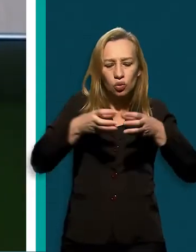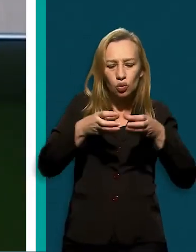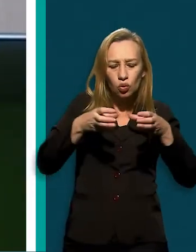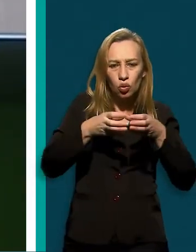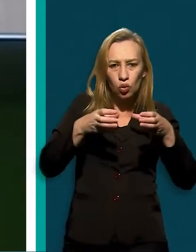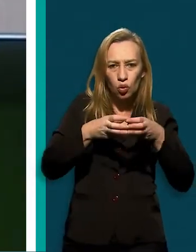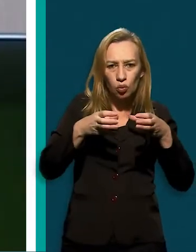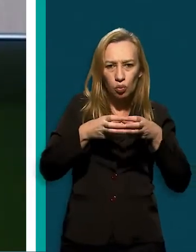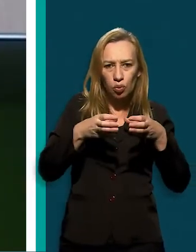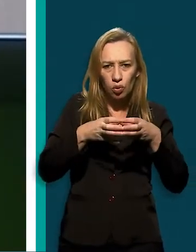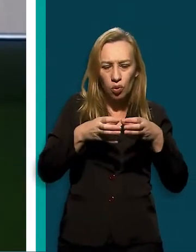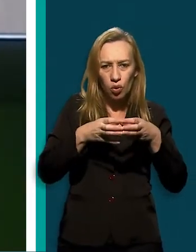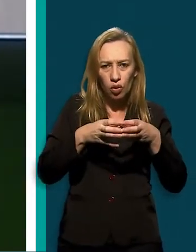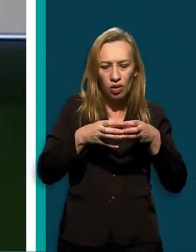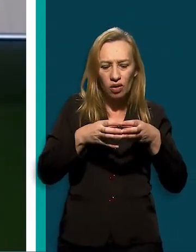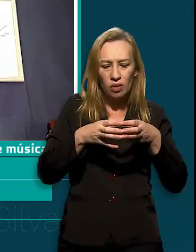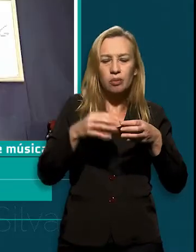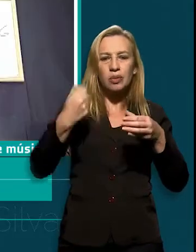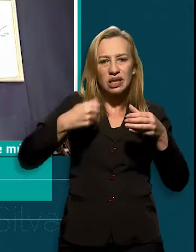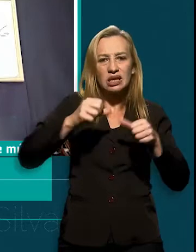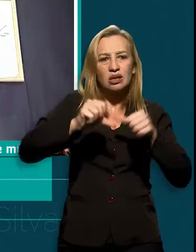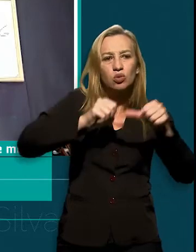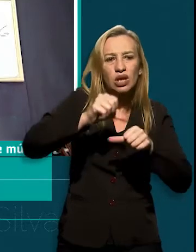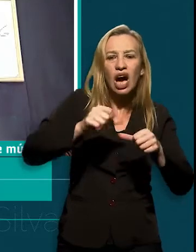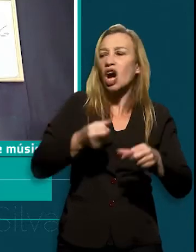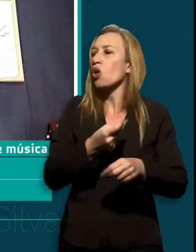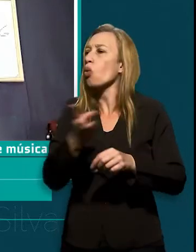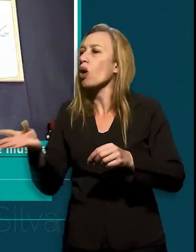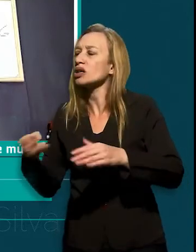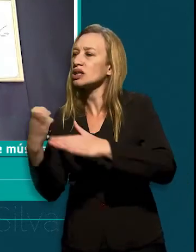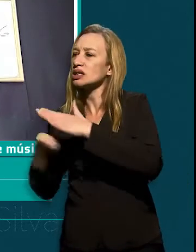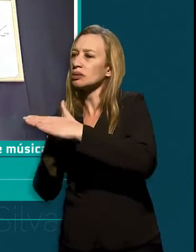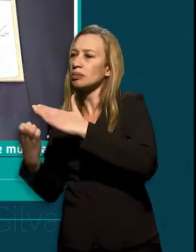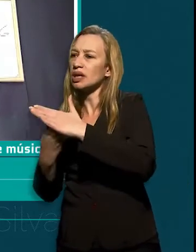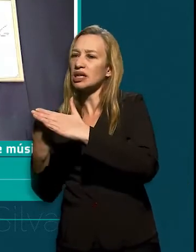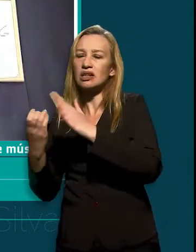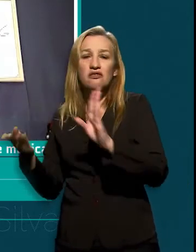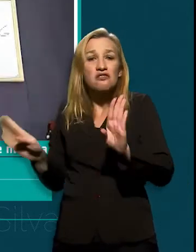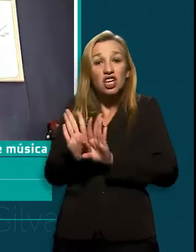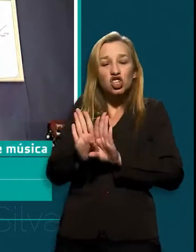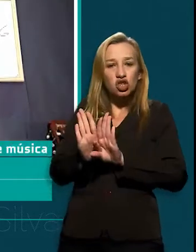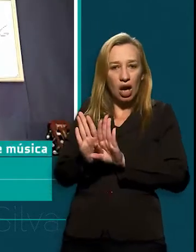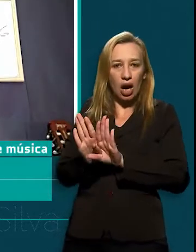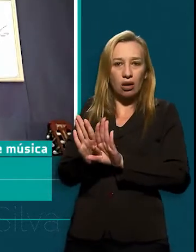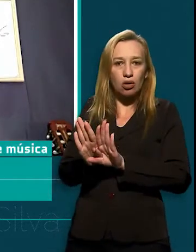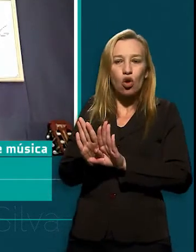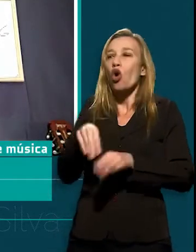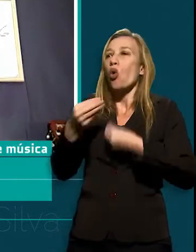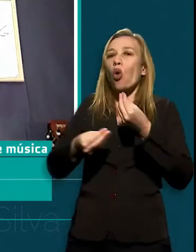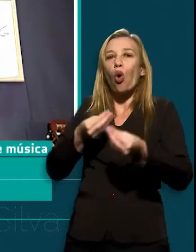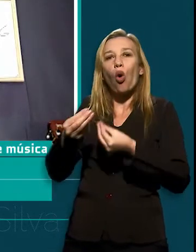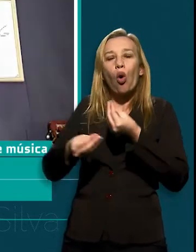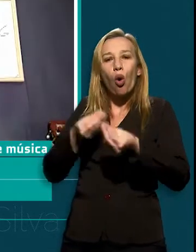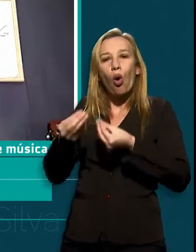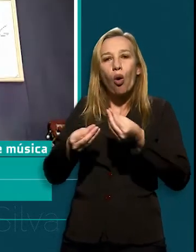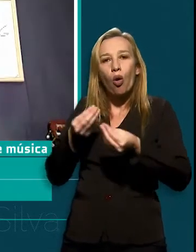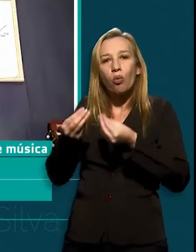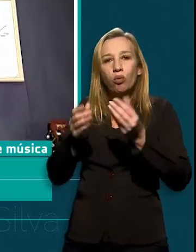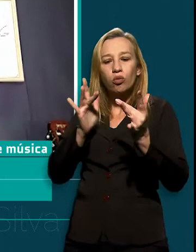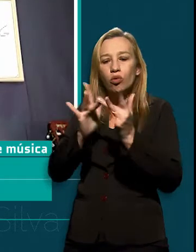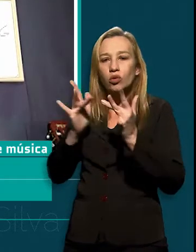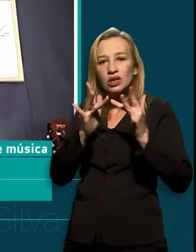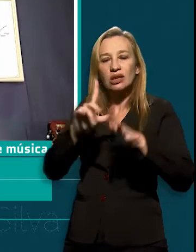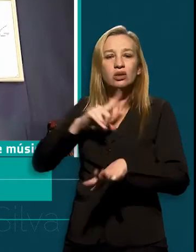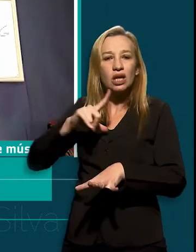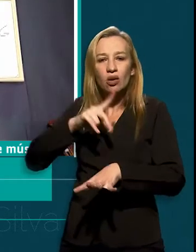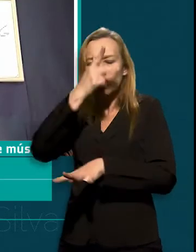equipe precisa mudar, até porque quantas empresas faliram, quantos clientes desistiram, então como me conectar de novo com esses clientes,